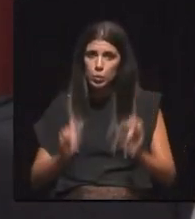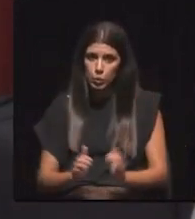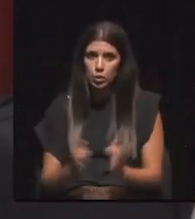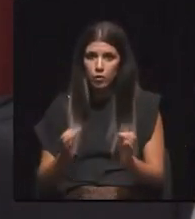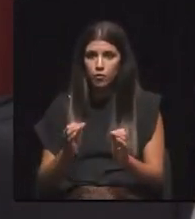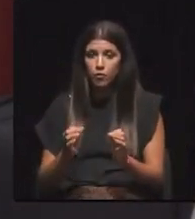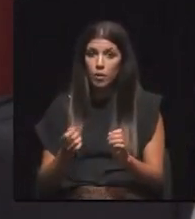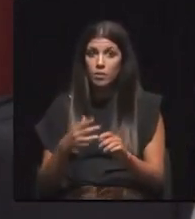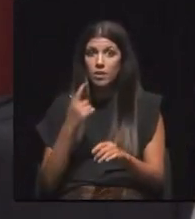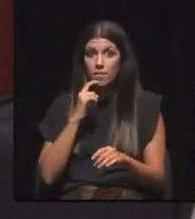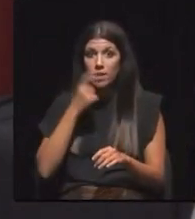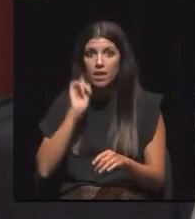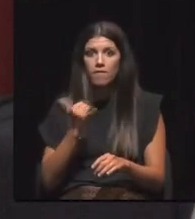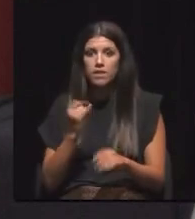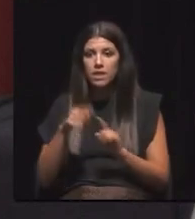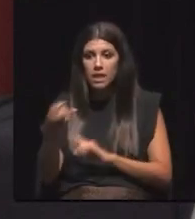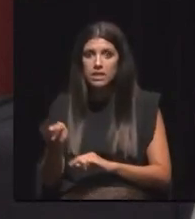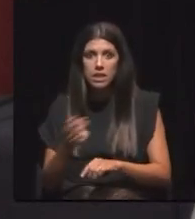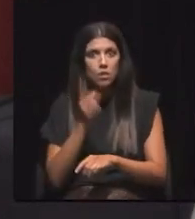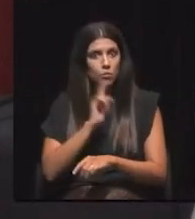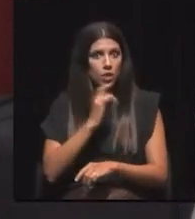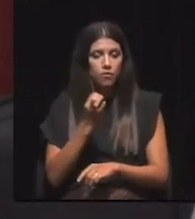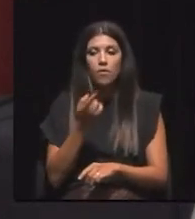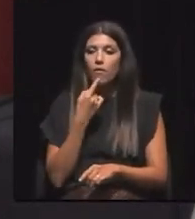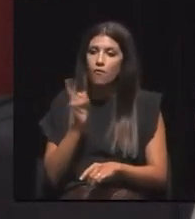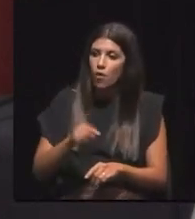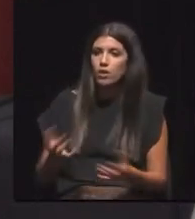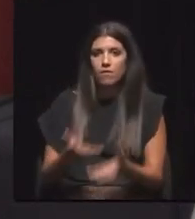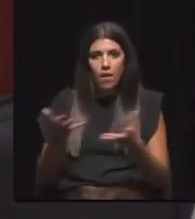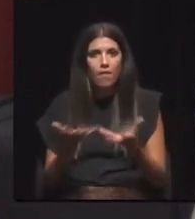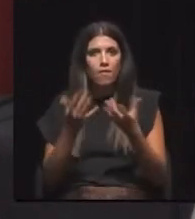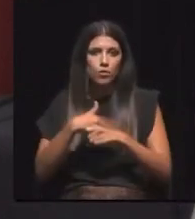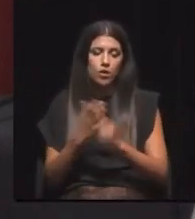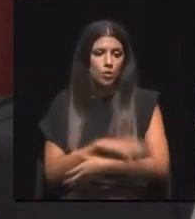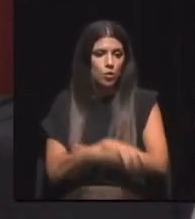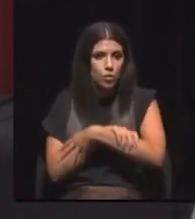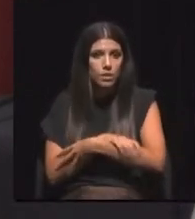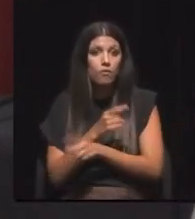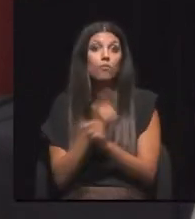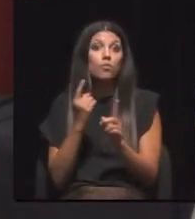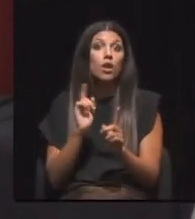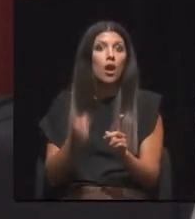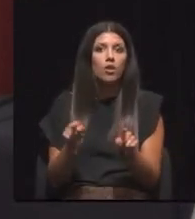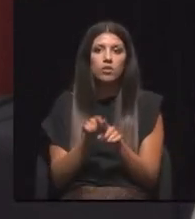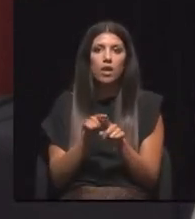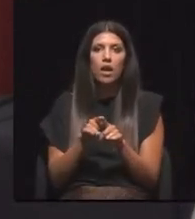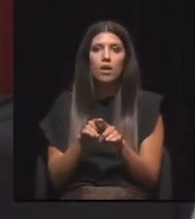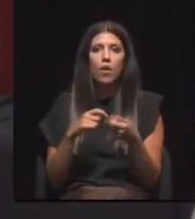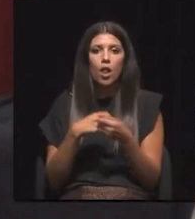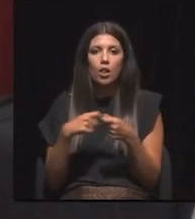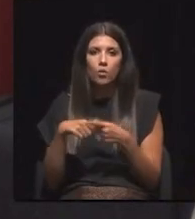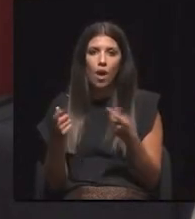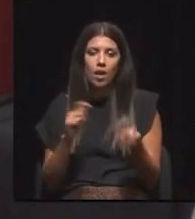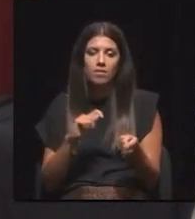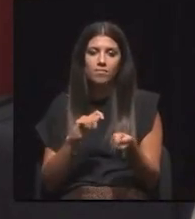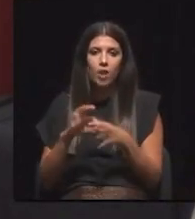no pós-25 de Abril. Mas agora é essencial revitalizarmos o setor cooperativo. Desde logo porque foge à lógica do mercado